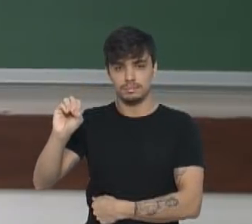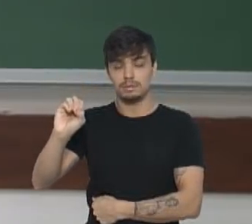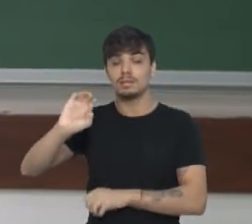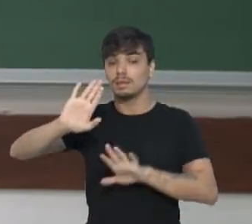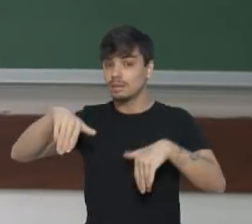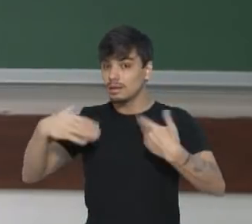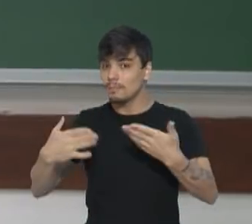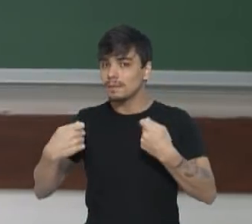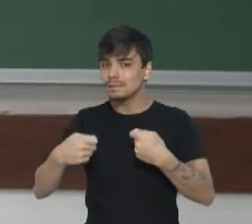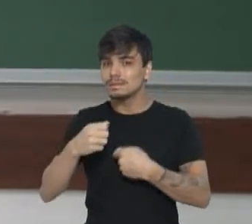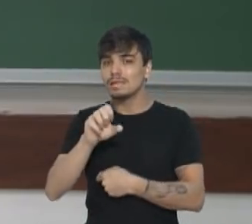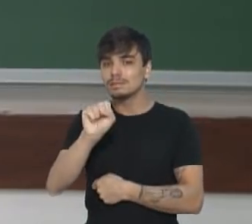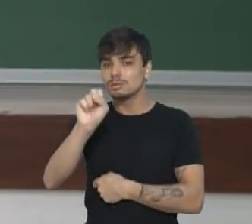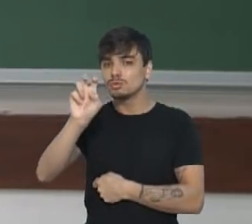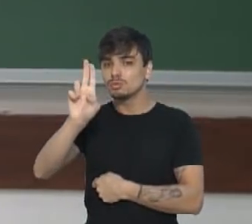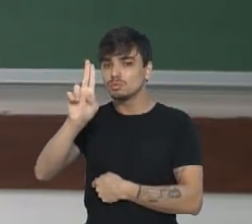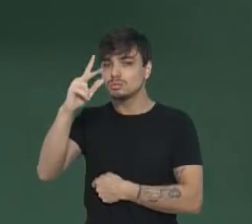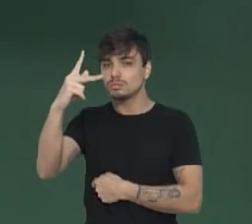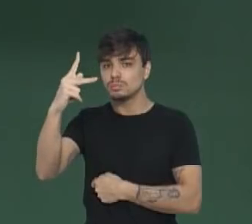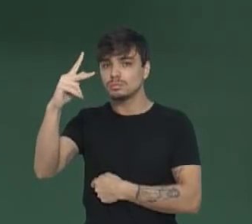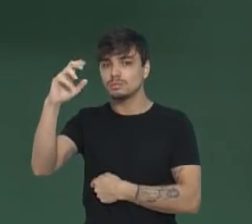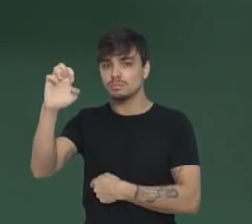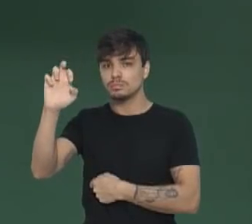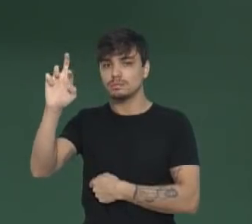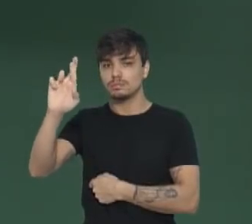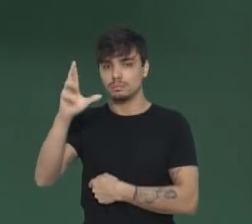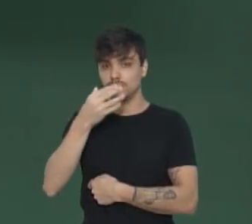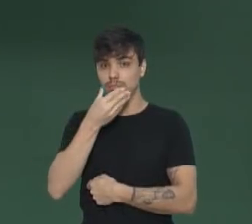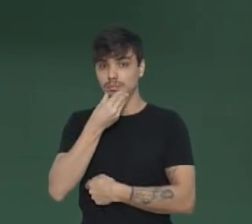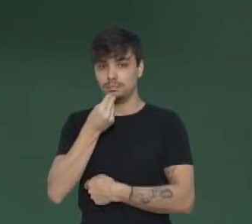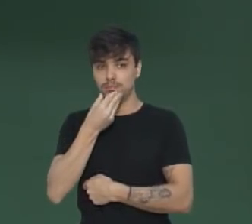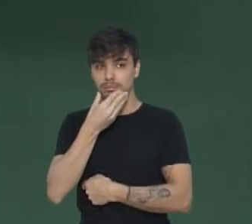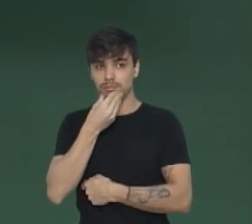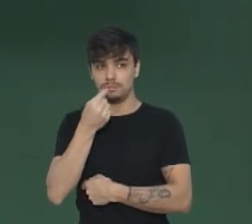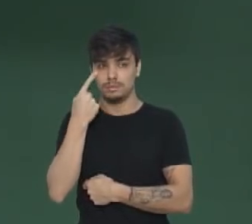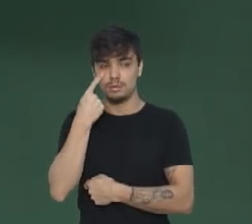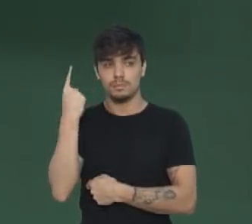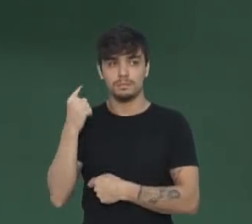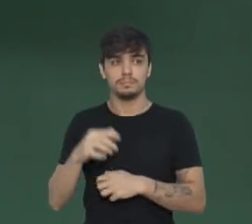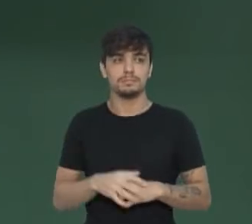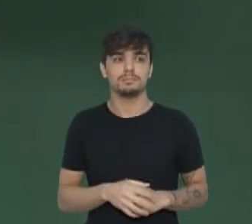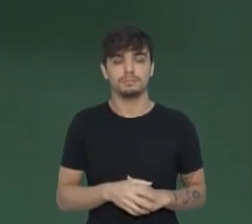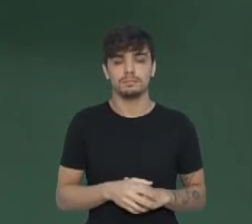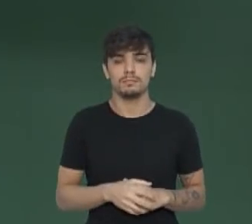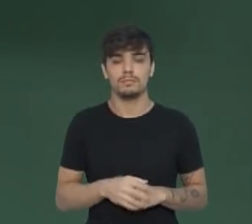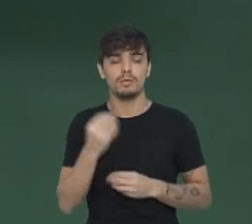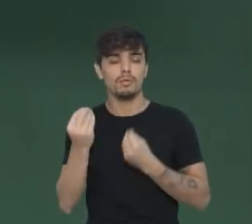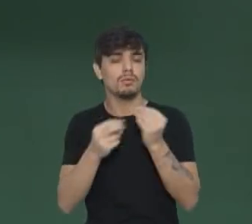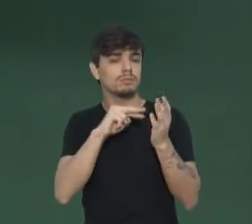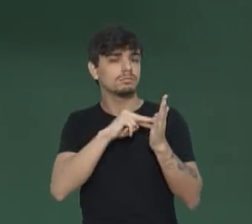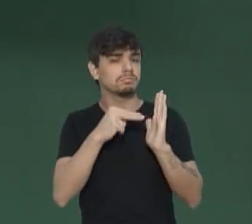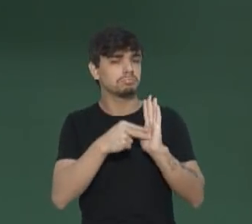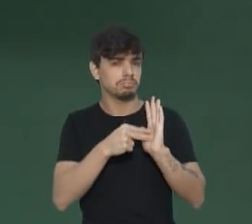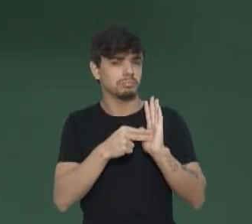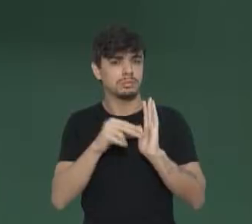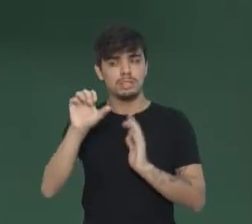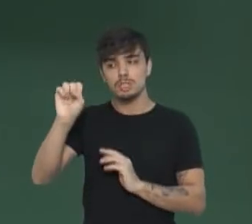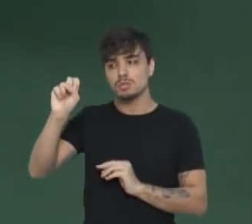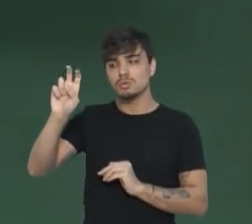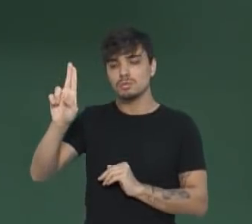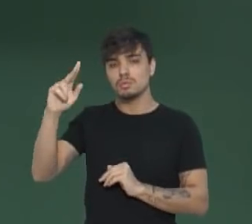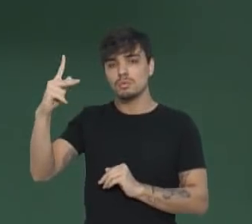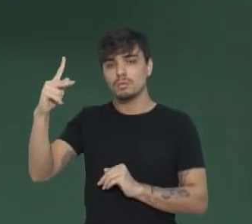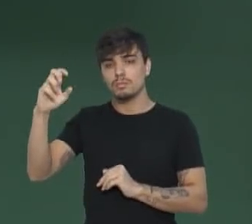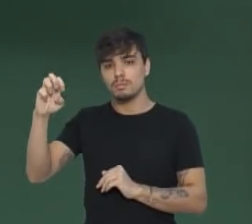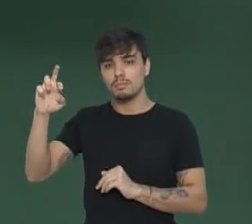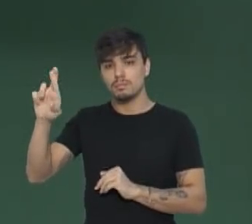super-homem. Tá? O que nós temos aí como super-homem nietzschiano. Tá? O que vai ser o super-homem nietzschiano? É aquele que usa a moral